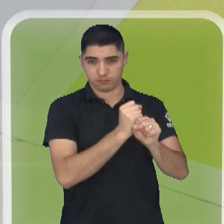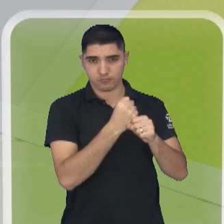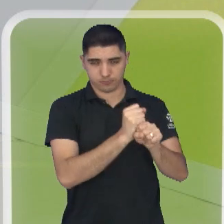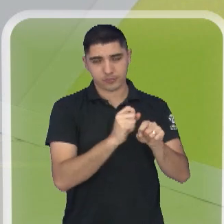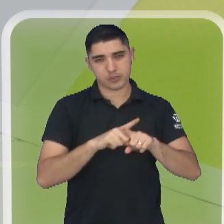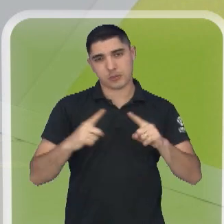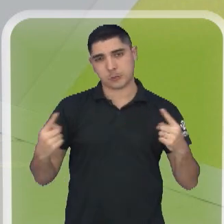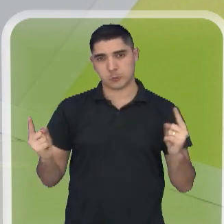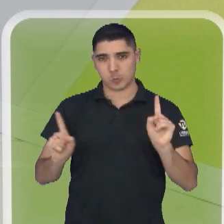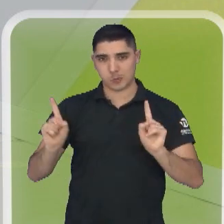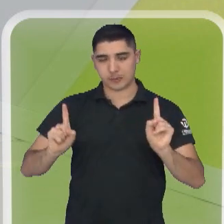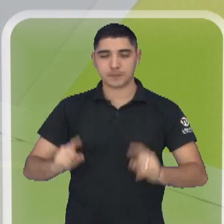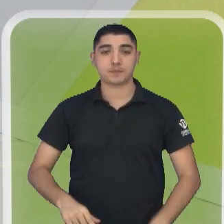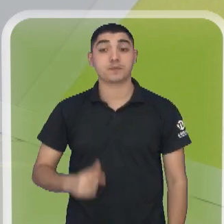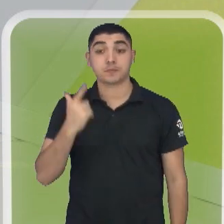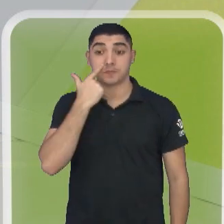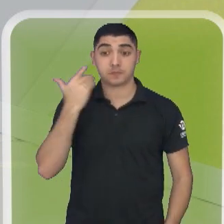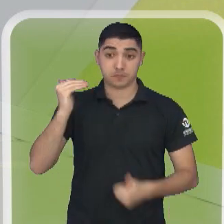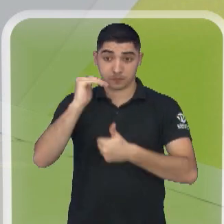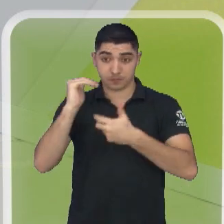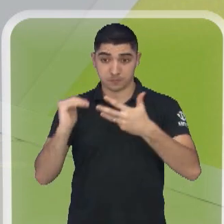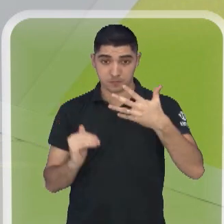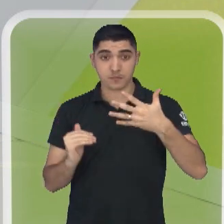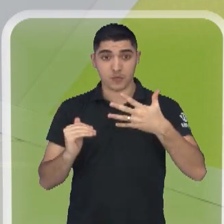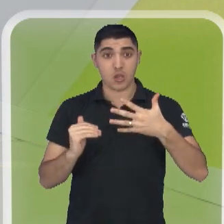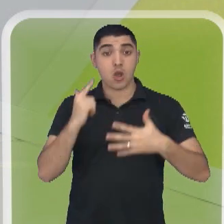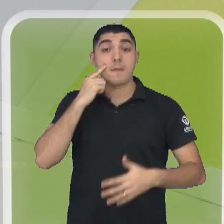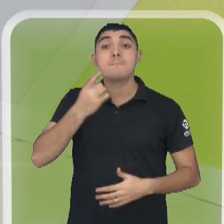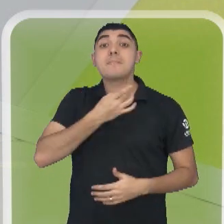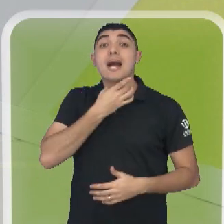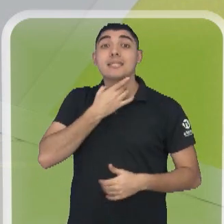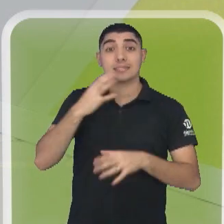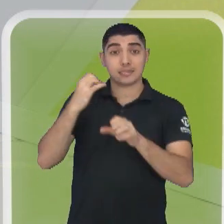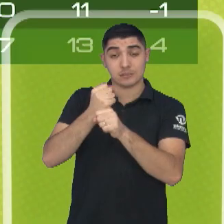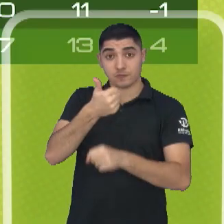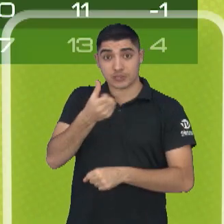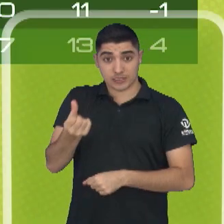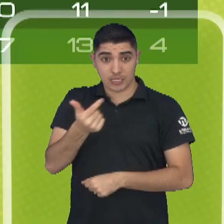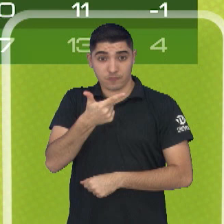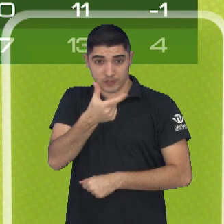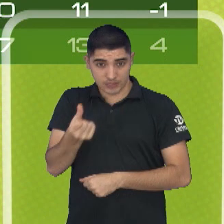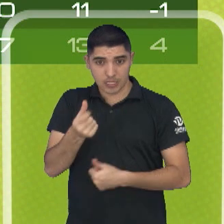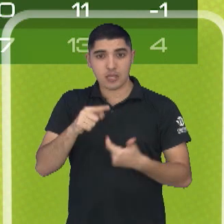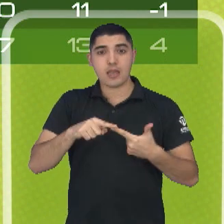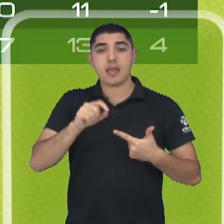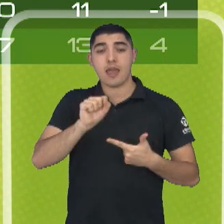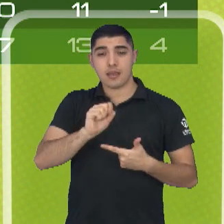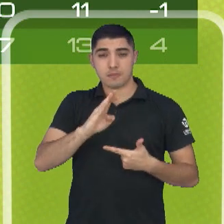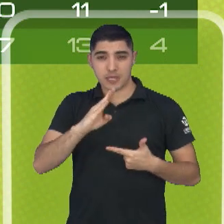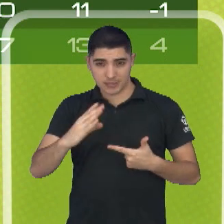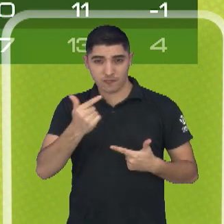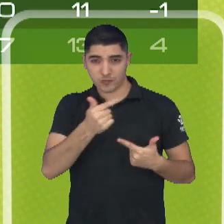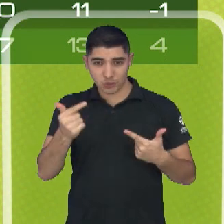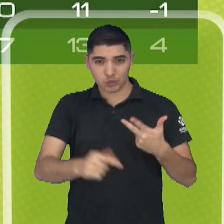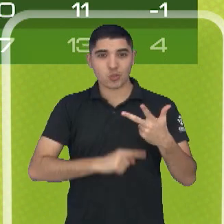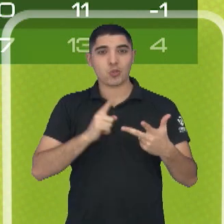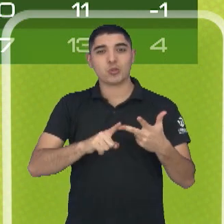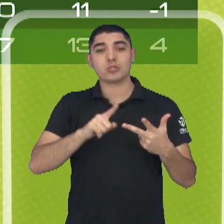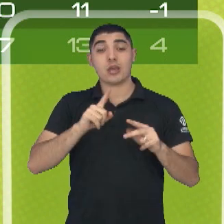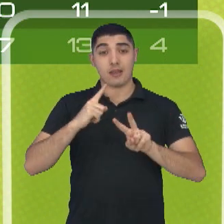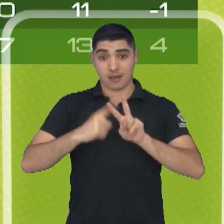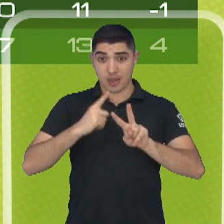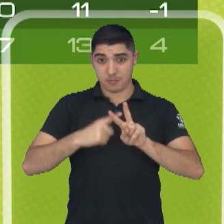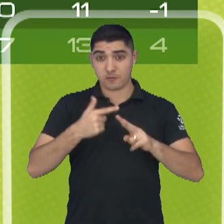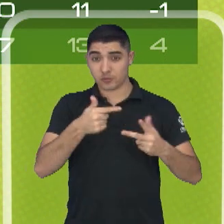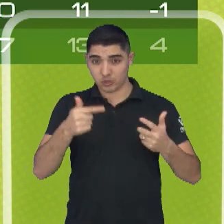Classificação da Série A3 mostra Marília líder 26, olha só como está tudo embolado. São Bernardo segundo 22, Capivariano terceiro 22, São José quarto 21,